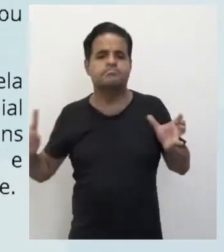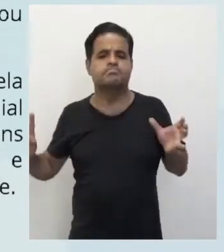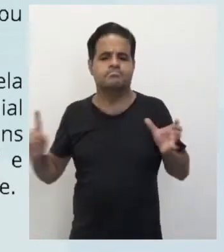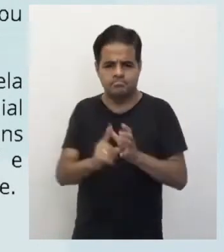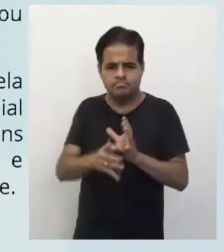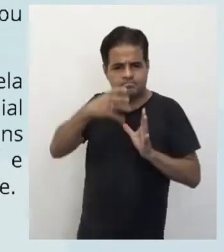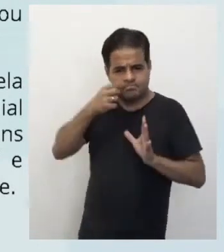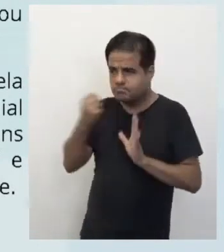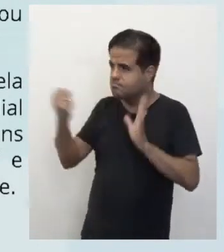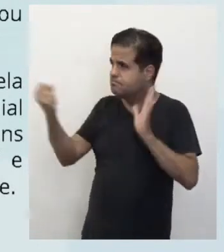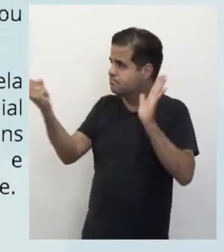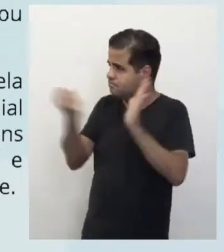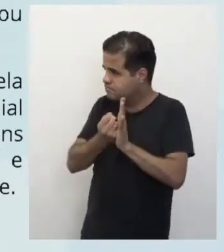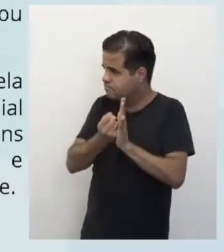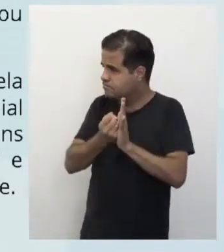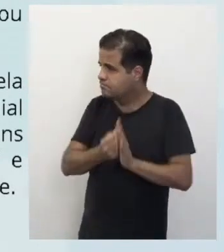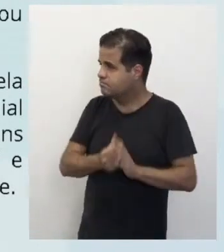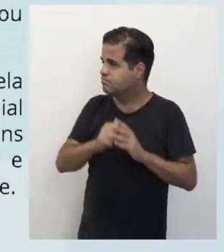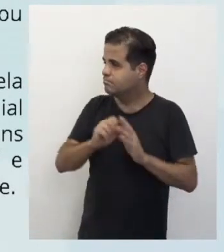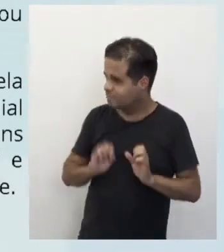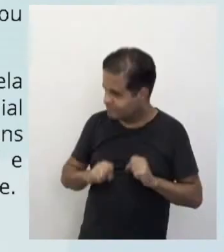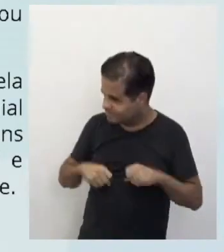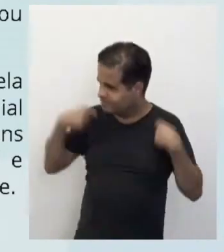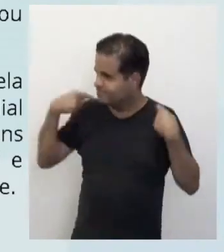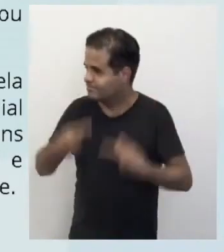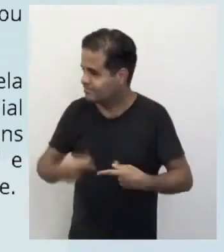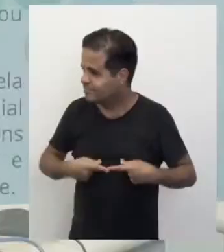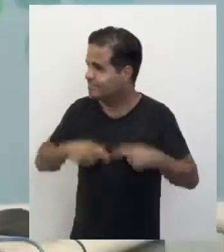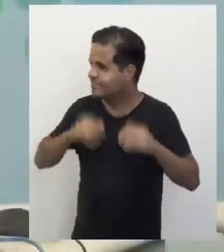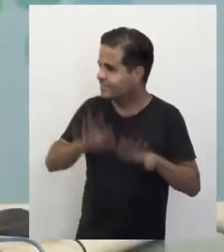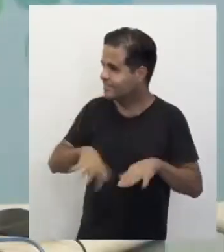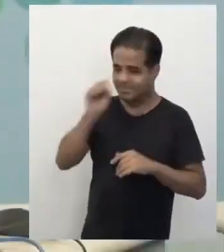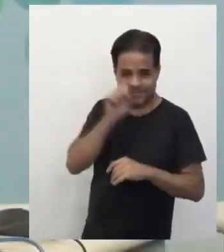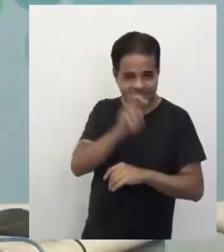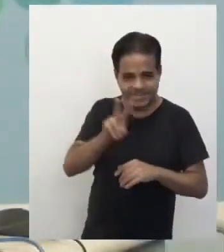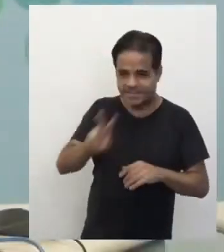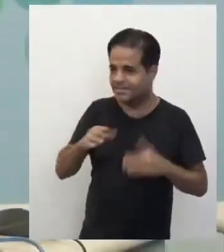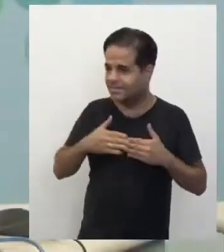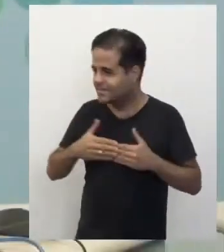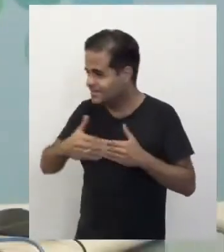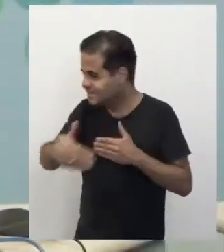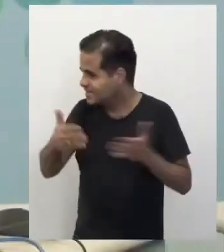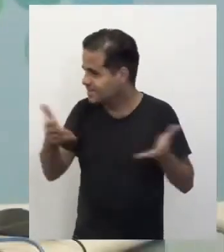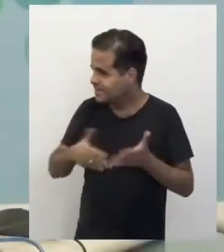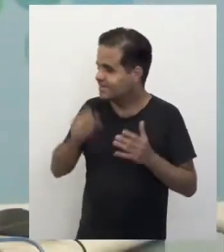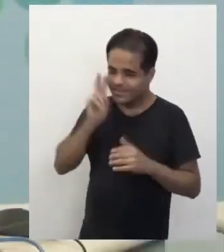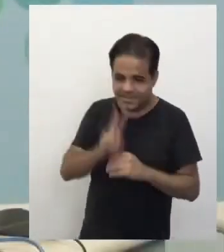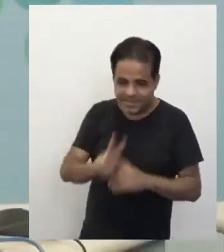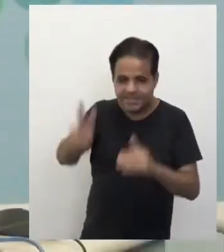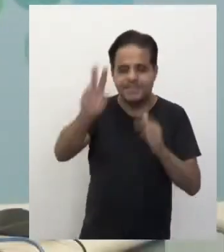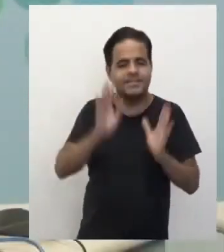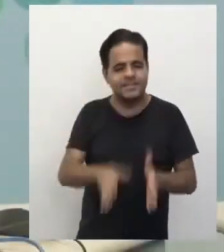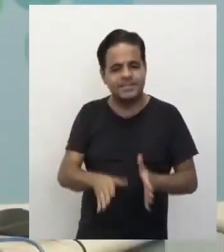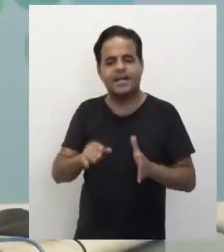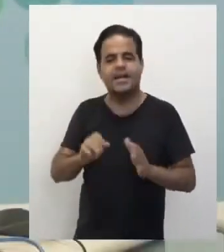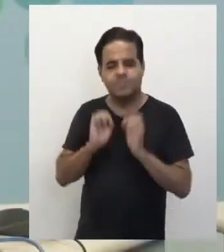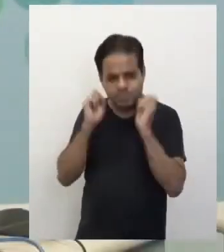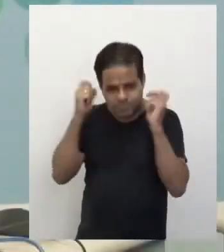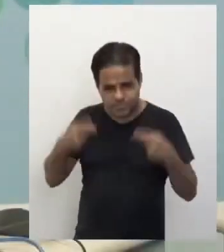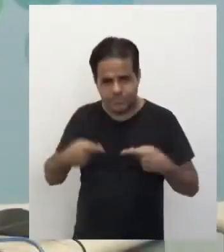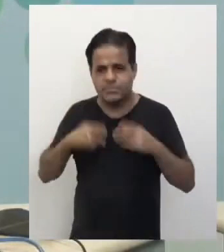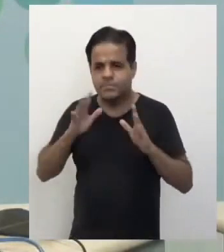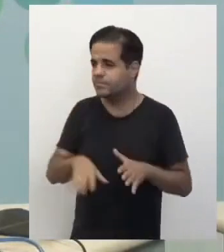patrimônio comum da humanidade. Você já deve ter ouvido falar nessa expressão, patrimônio cultural da humanidade, né?